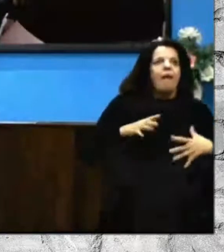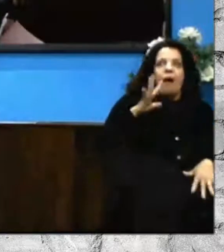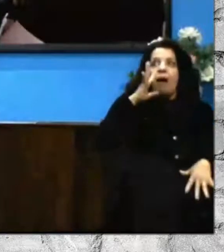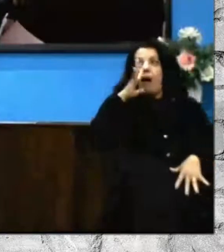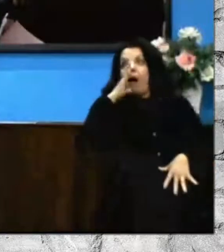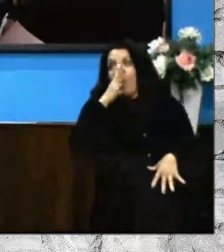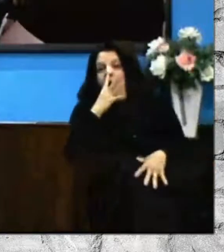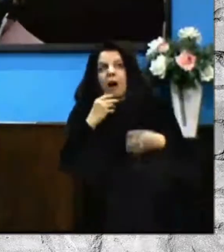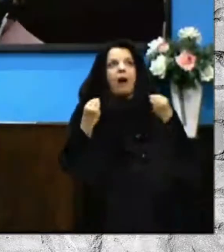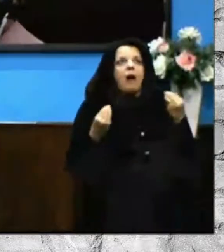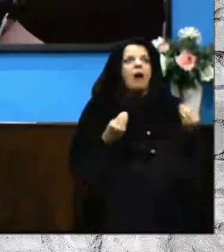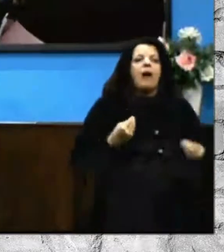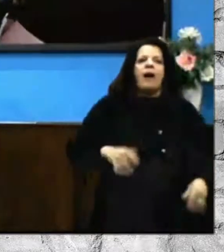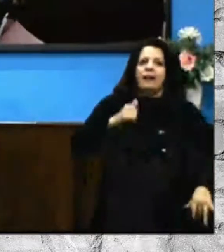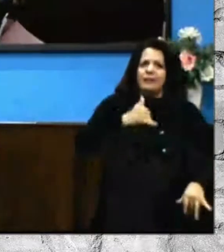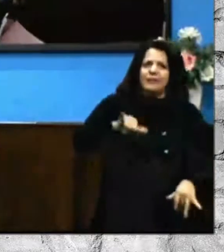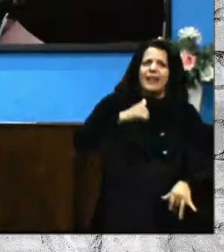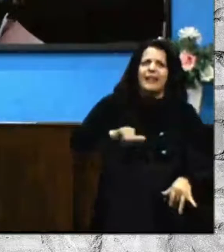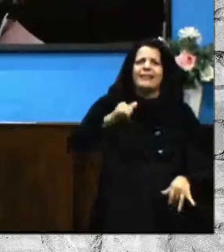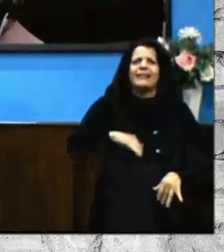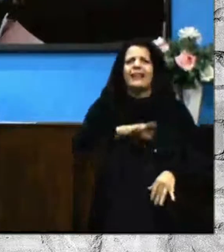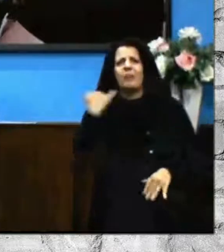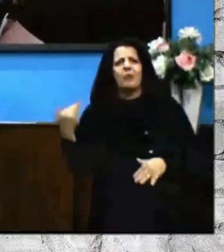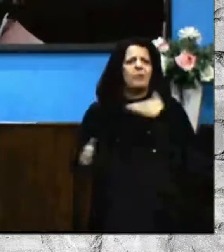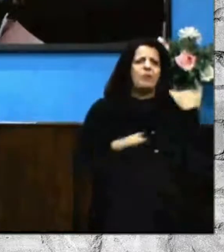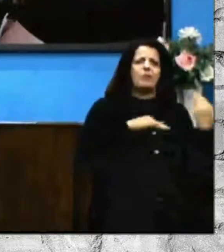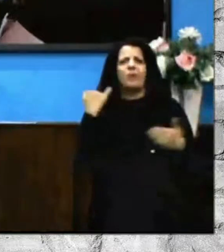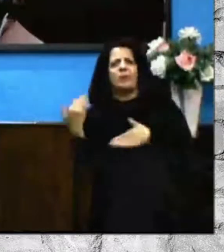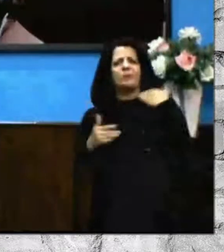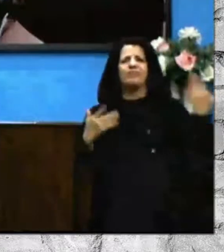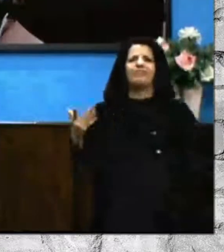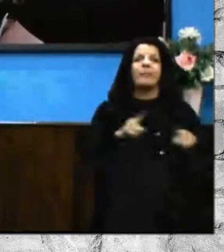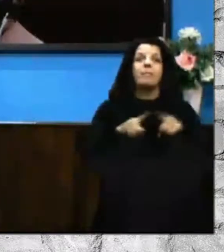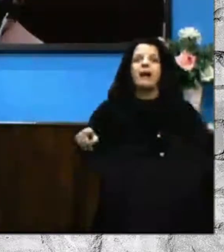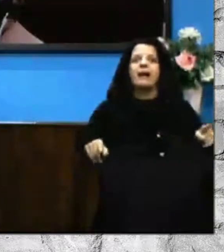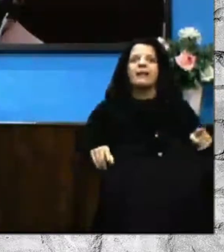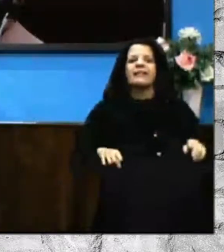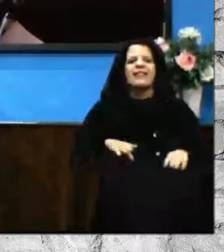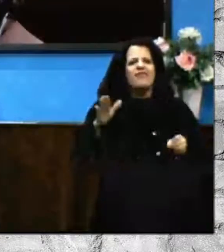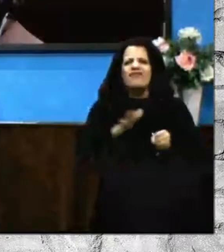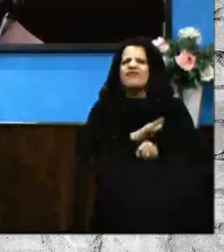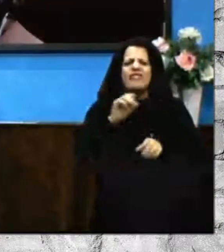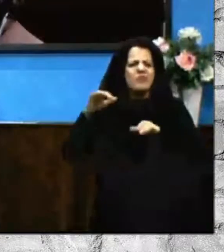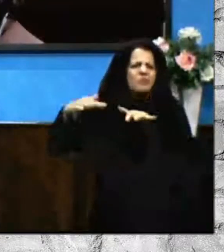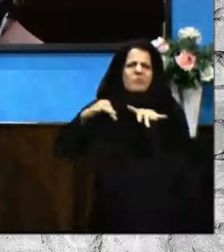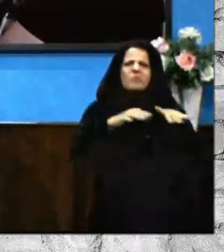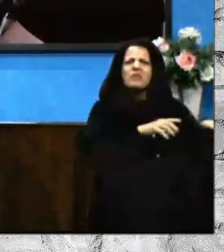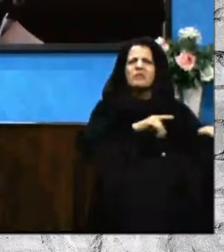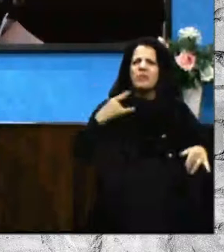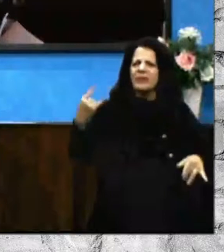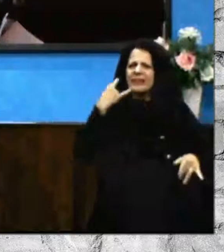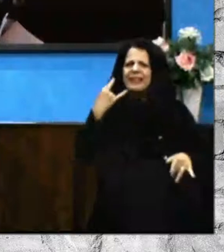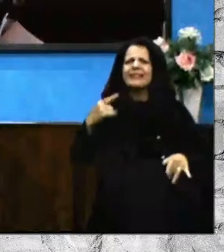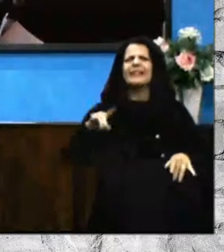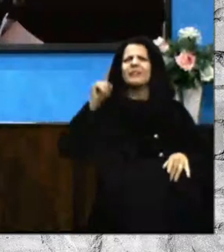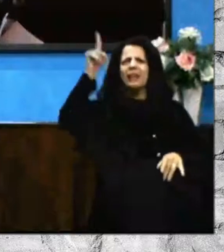na Itália. O mundo inteiro está se mobilizando contra este inimigo invisível. Mas alguns estão tentando a Deus. A